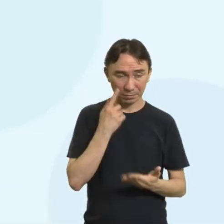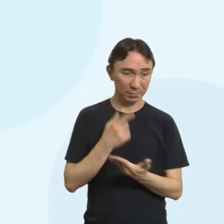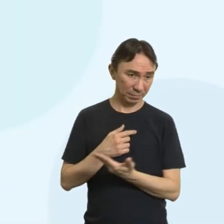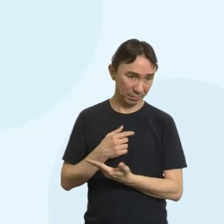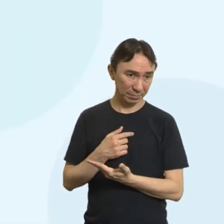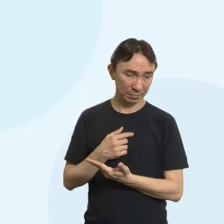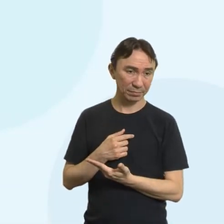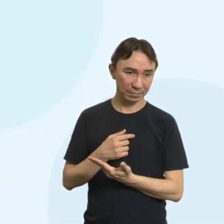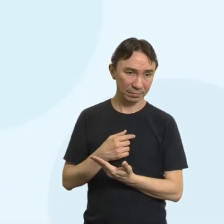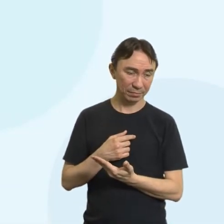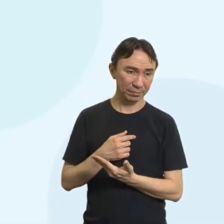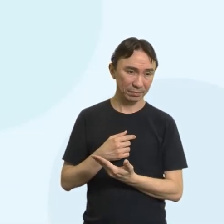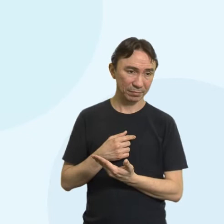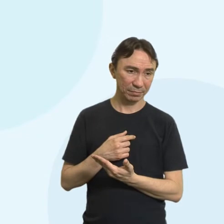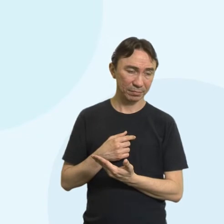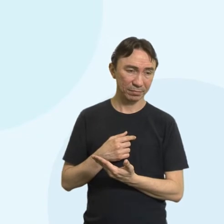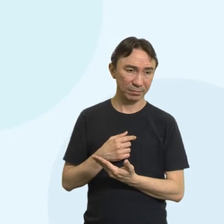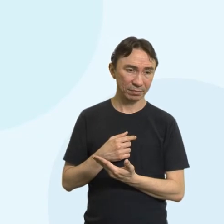Isso, tá?